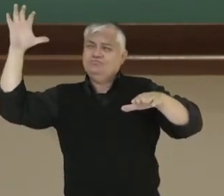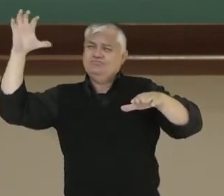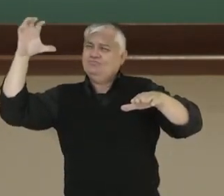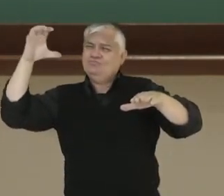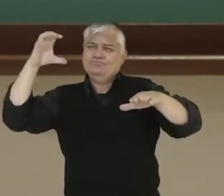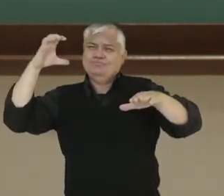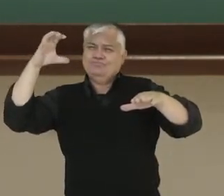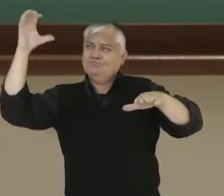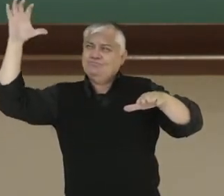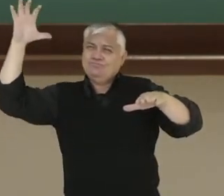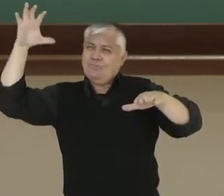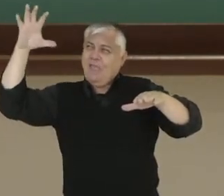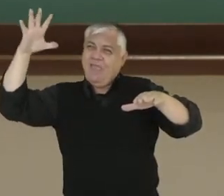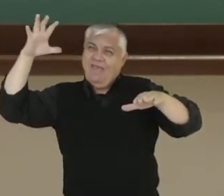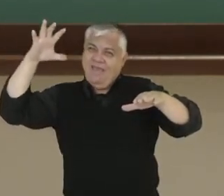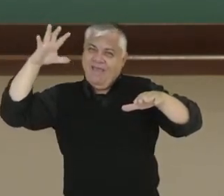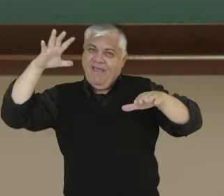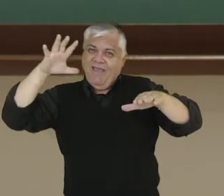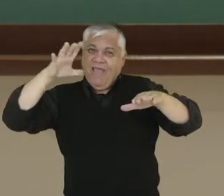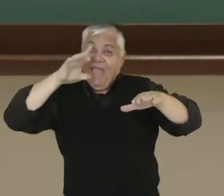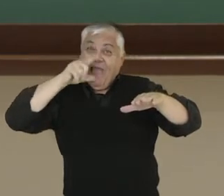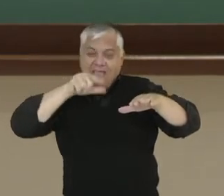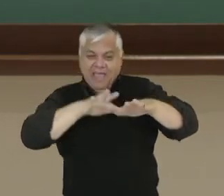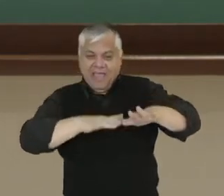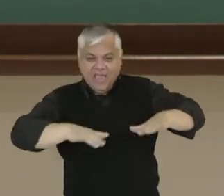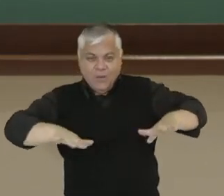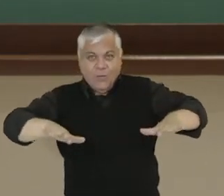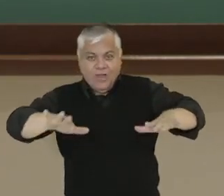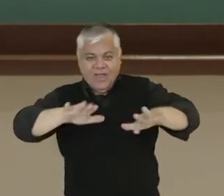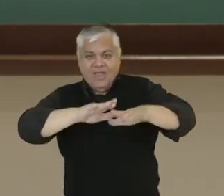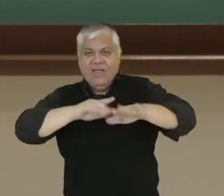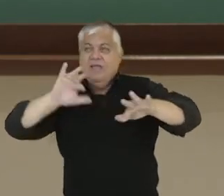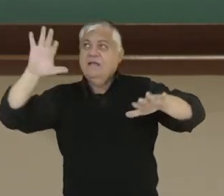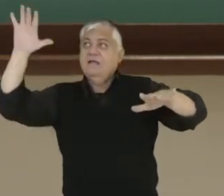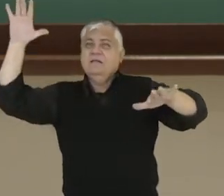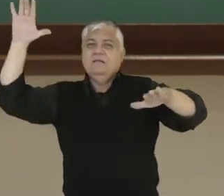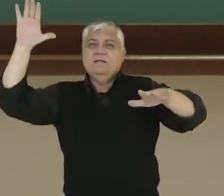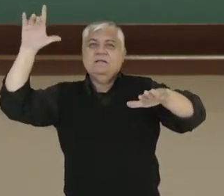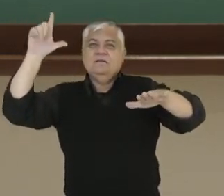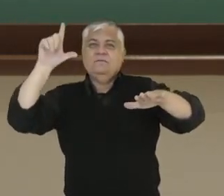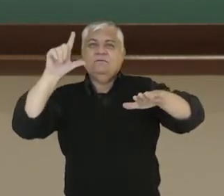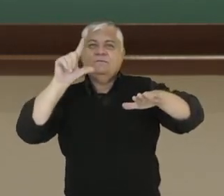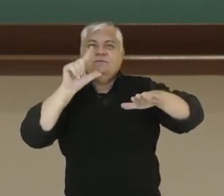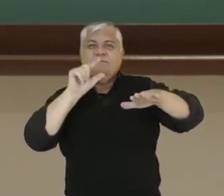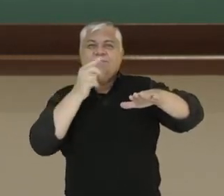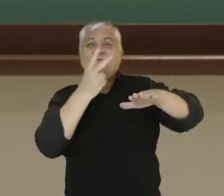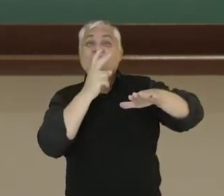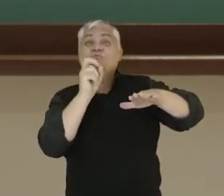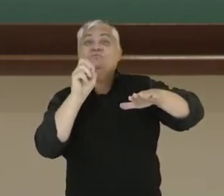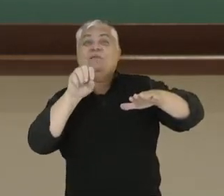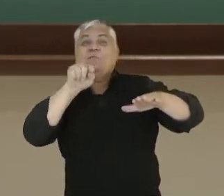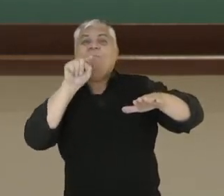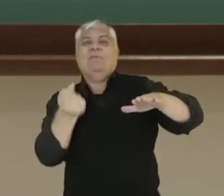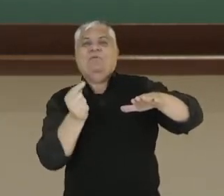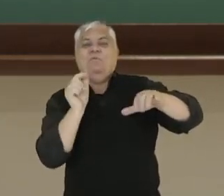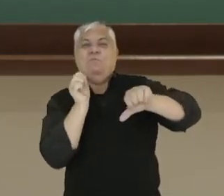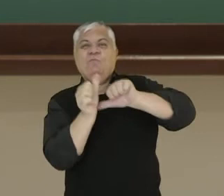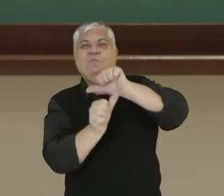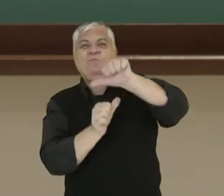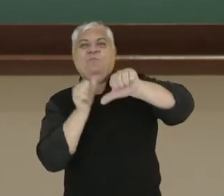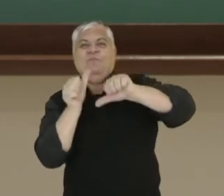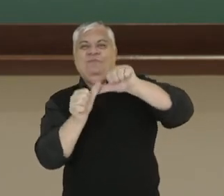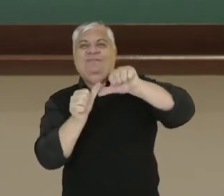por segundo e quando ela encontra água, ela reduz para aproximadamente 200 mil. Essa alteração na